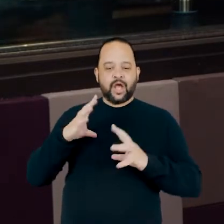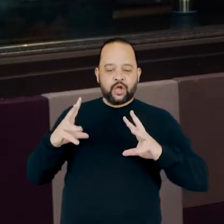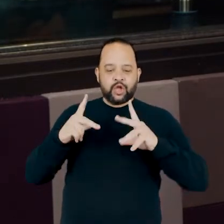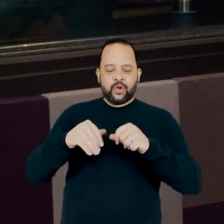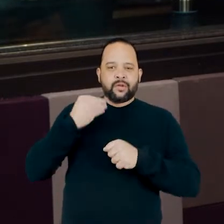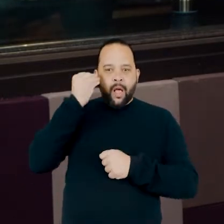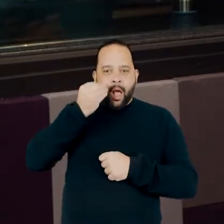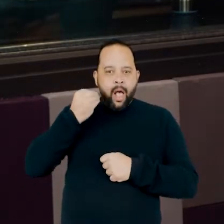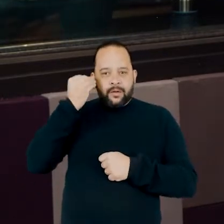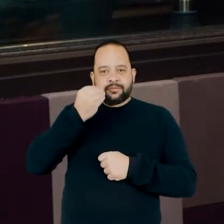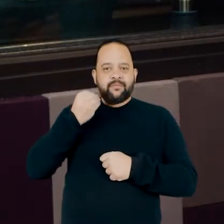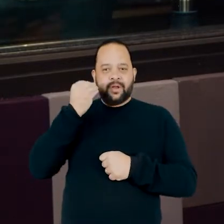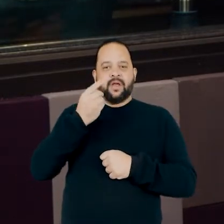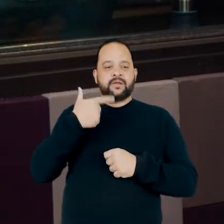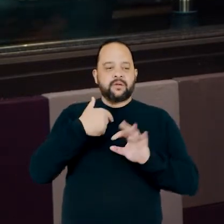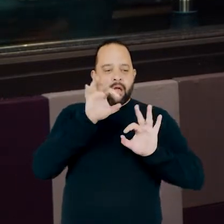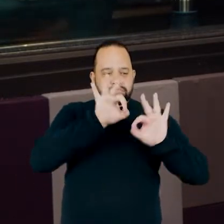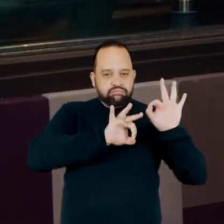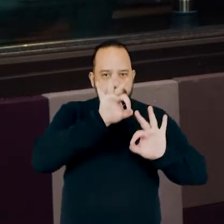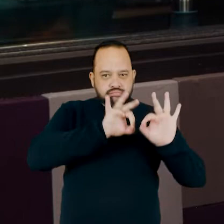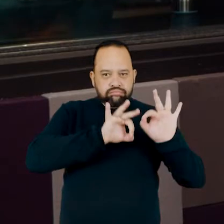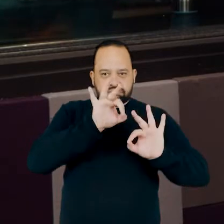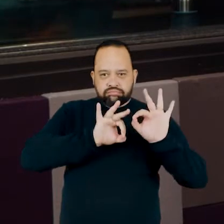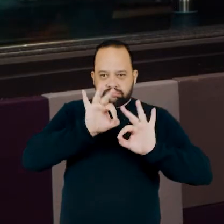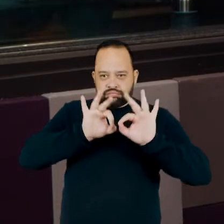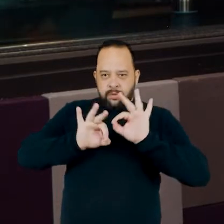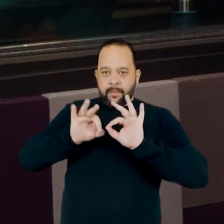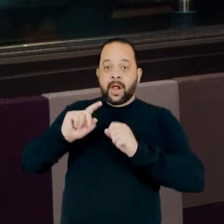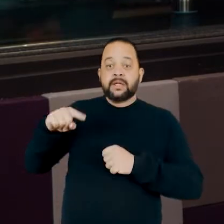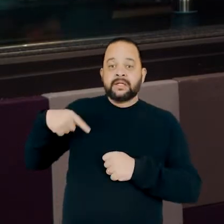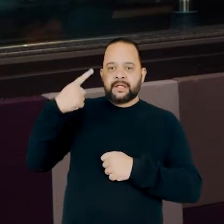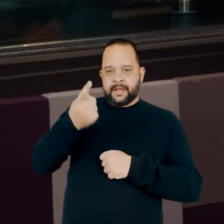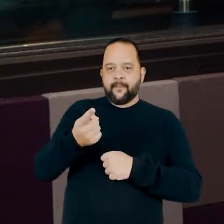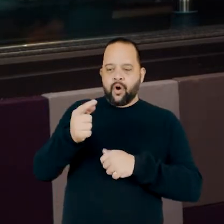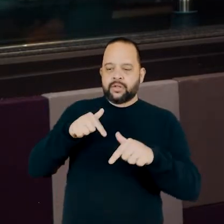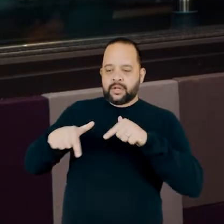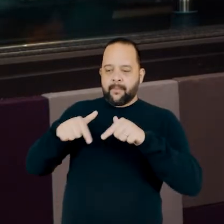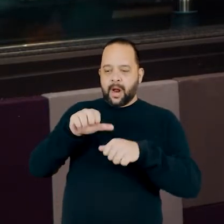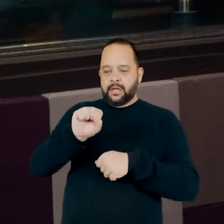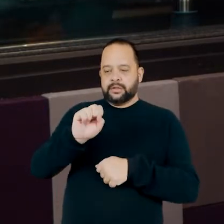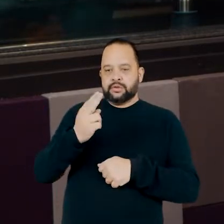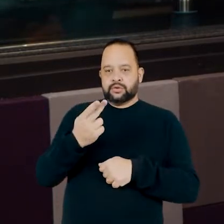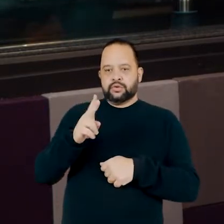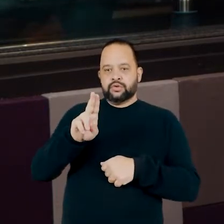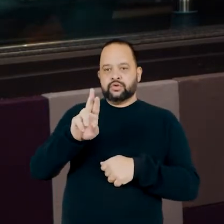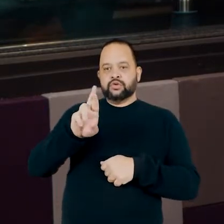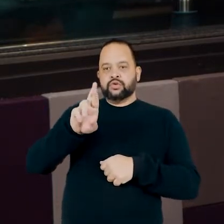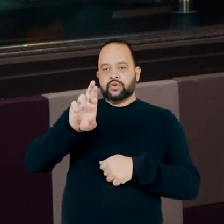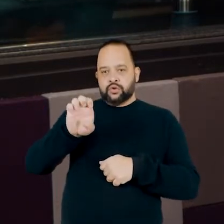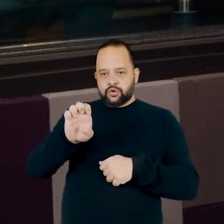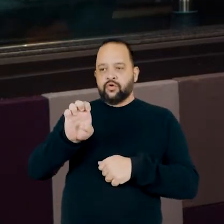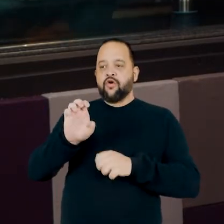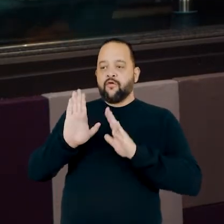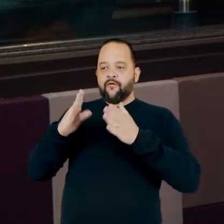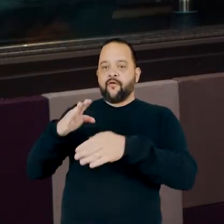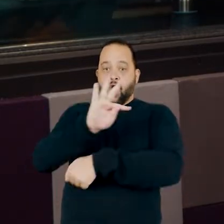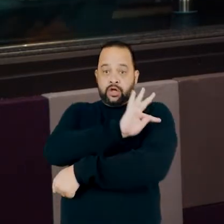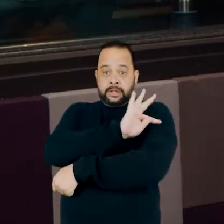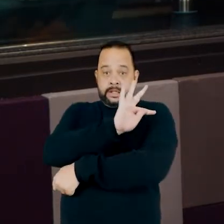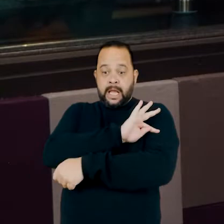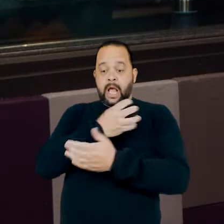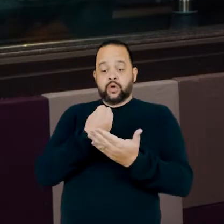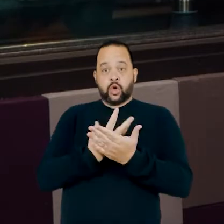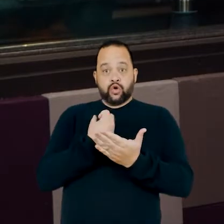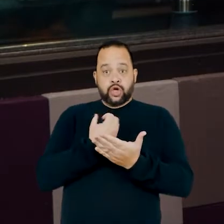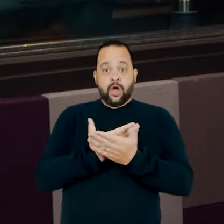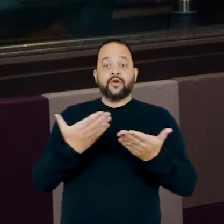experiência, né? Desde implementação, né? Depois com a Shure focada no técnico de áudio, né? E